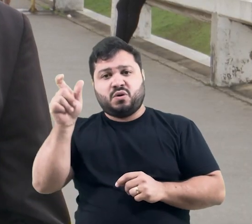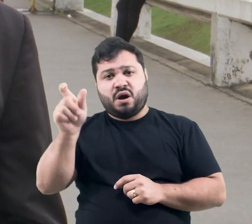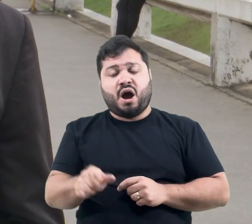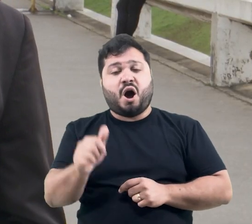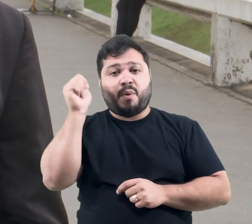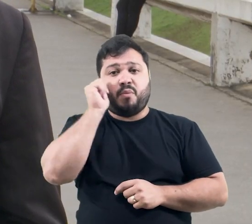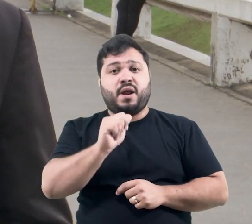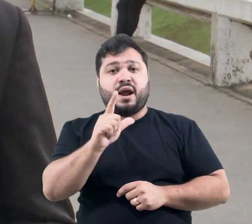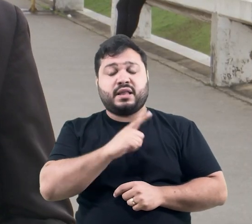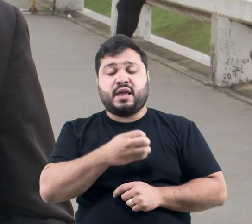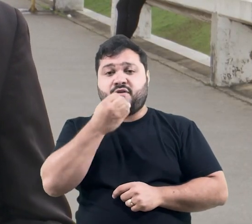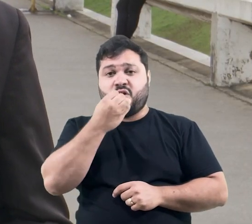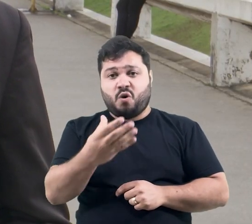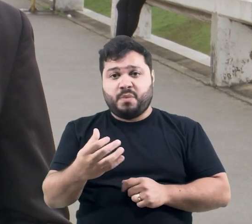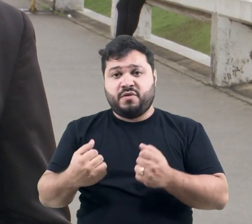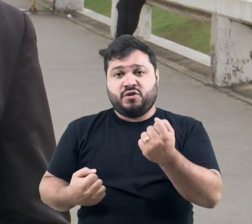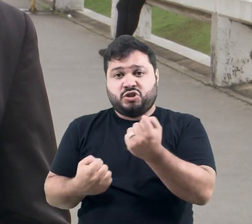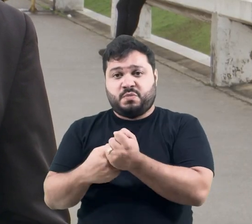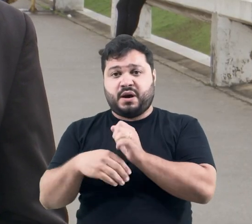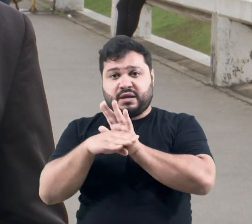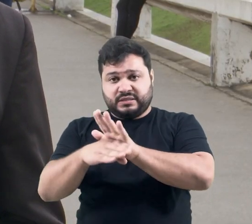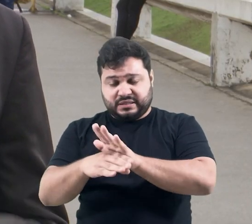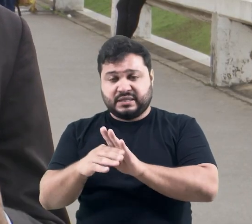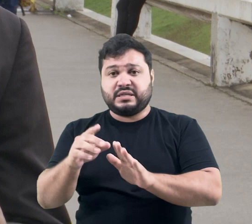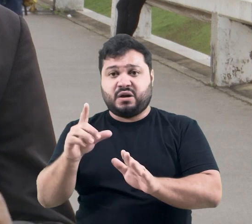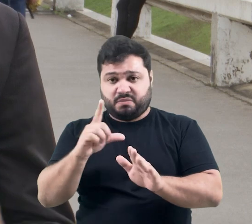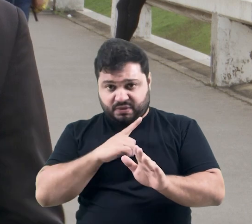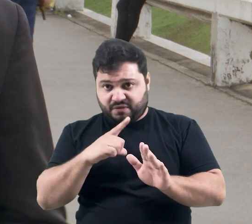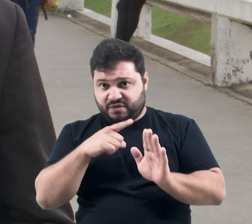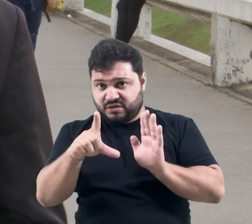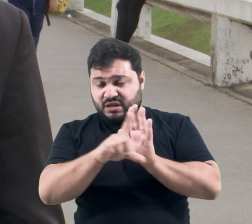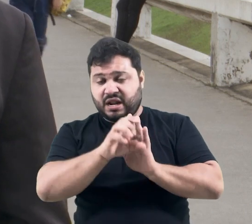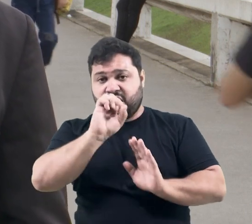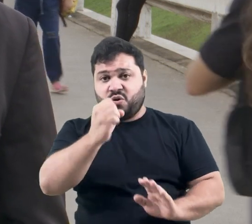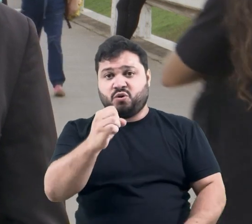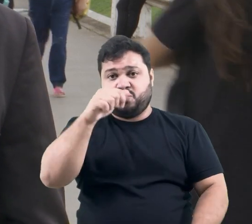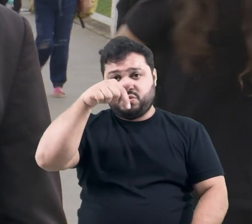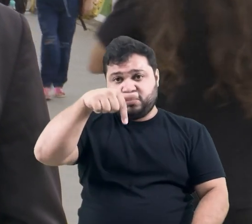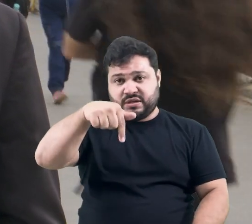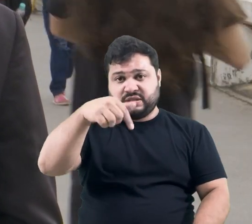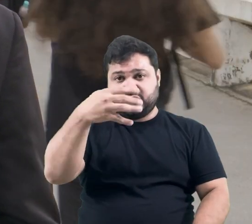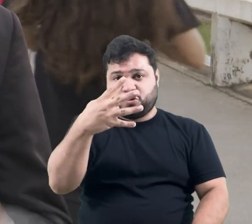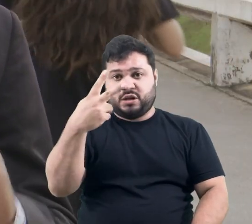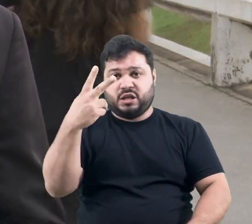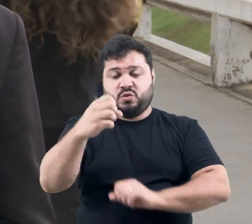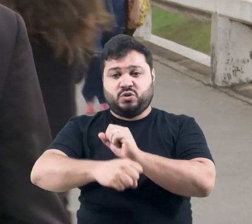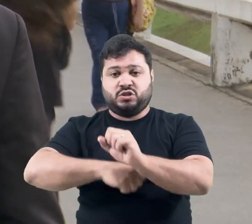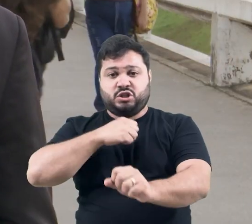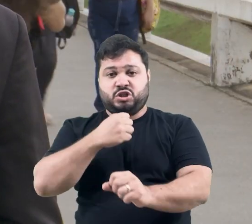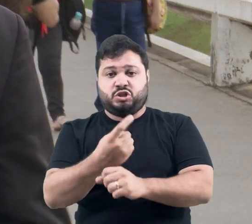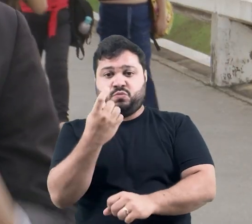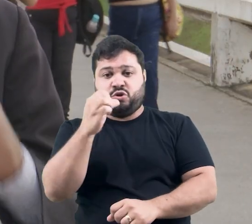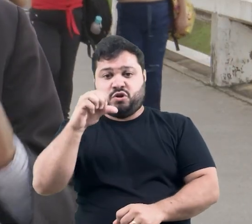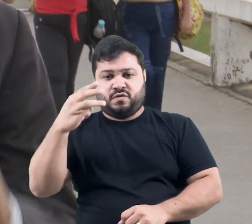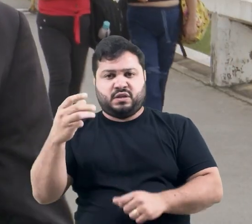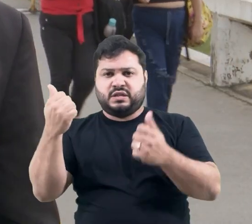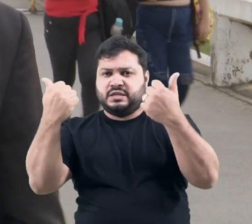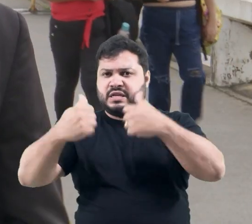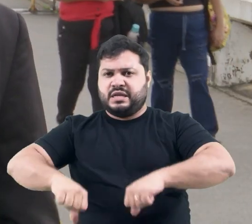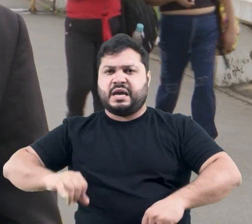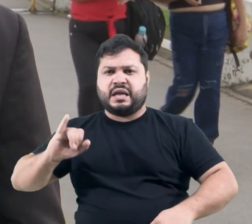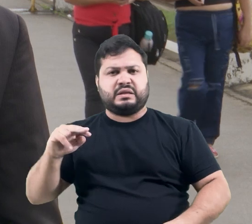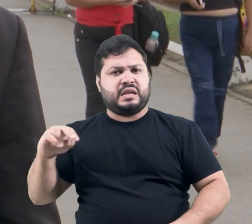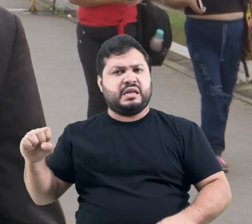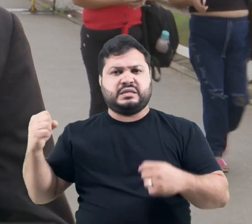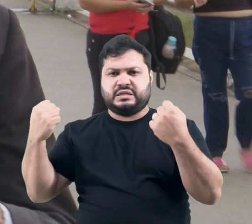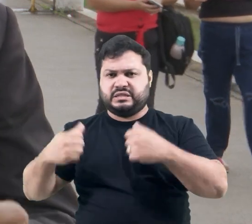a uma mulher que teve o benefício de amparo assistencial previsto na Lei 8.742 de 93, negado